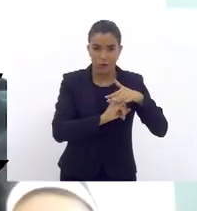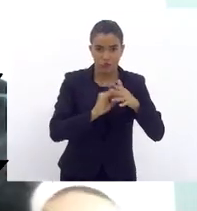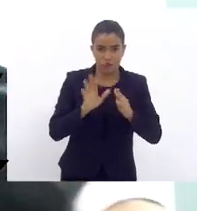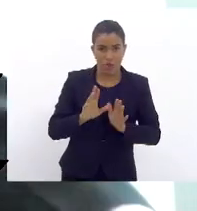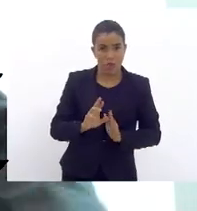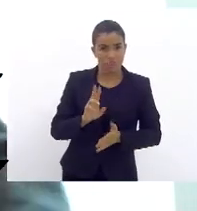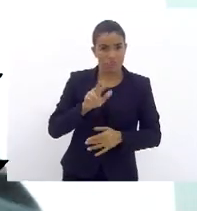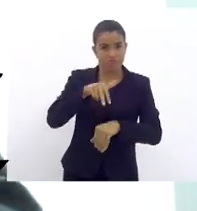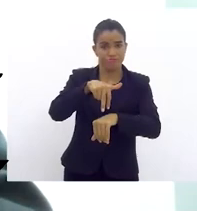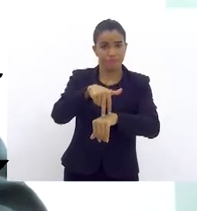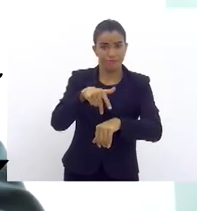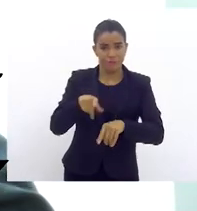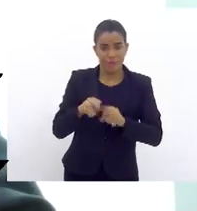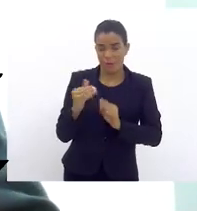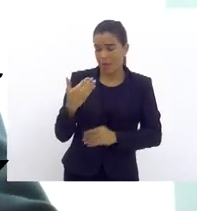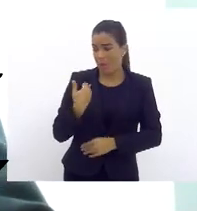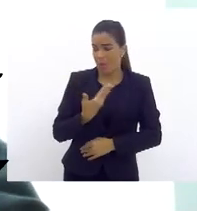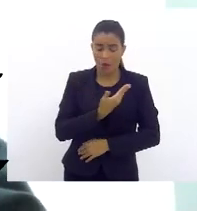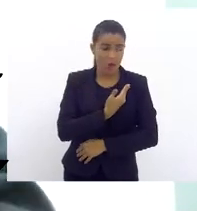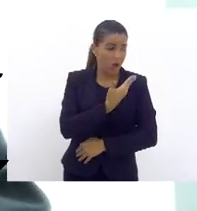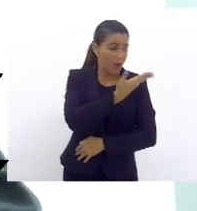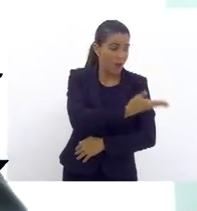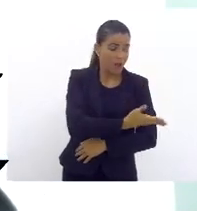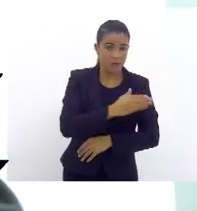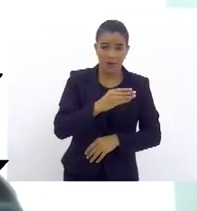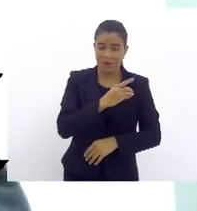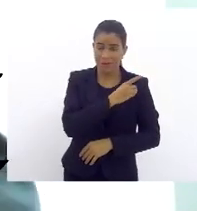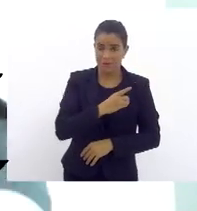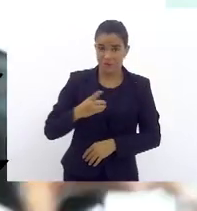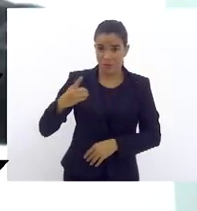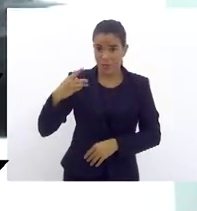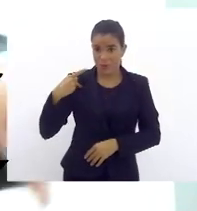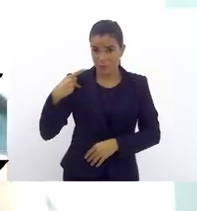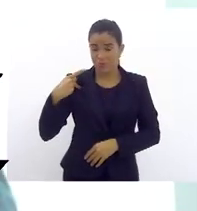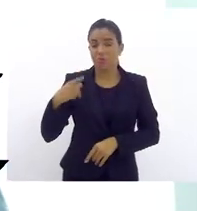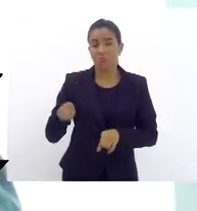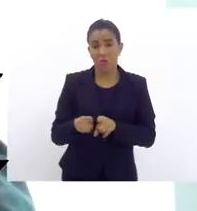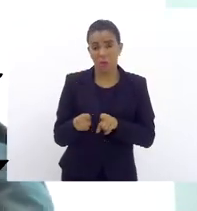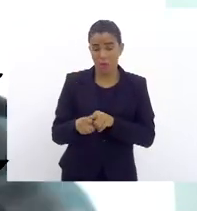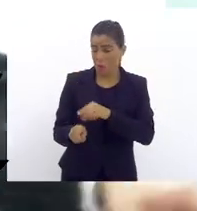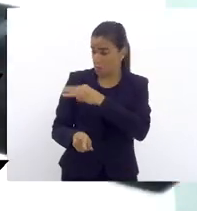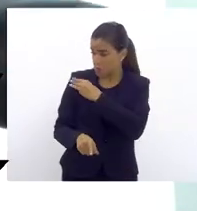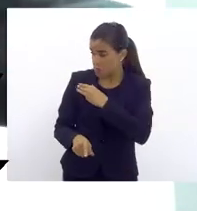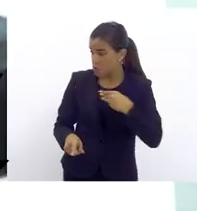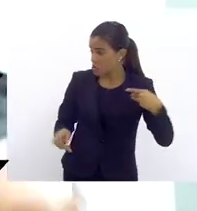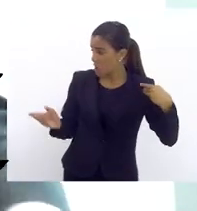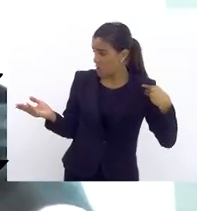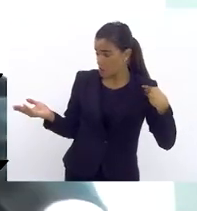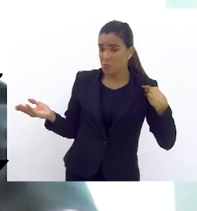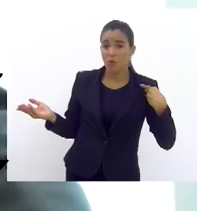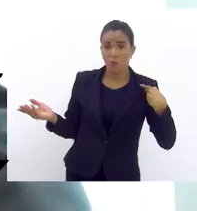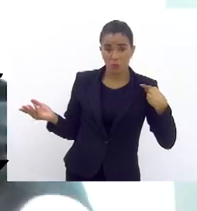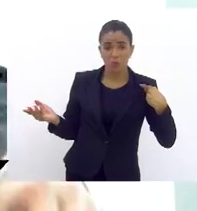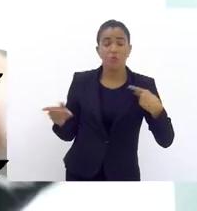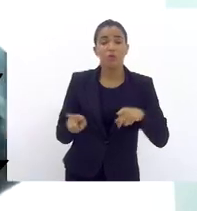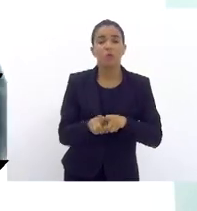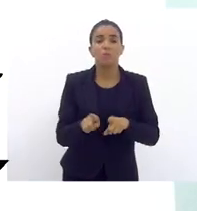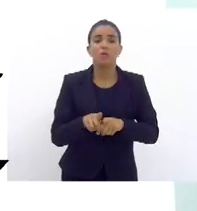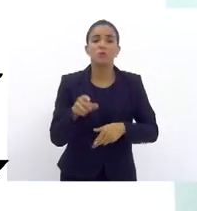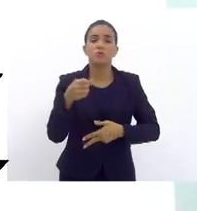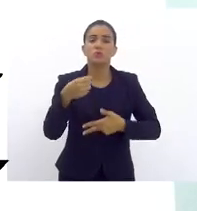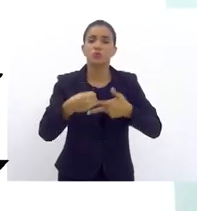já esteve presente a meu lado representando a Defensoria Pública também importante trazer o ministério público é importante trazer o poder judiciário